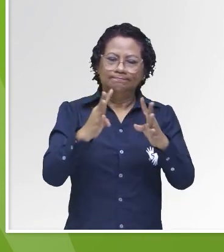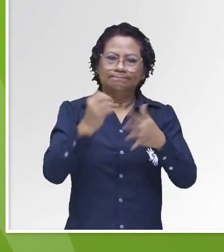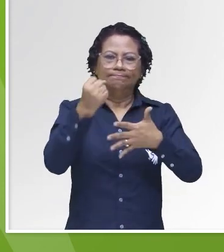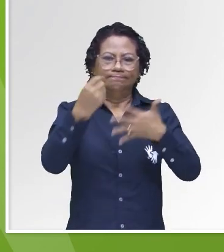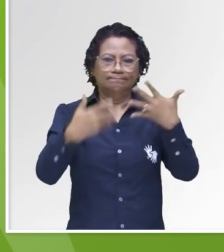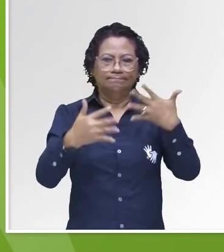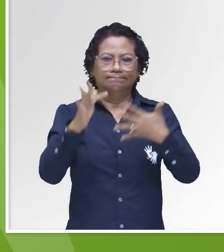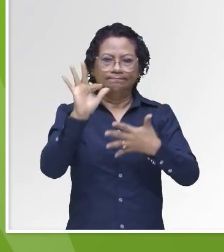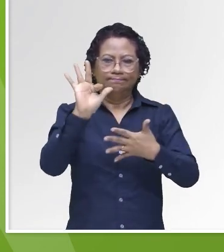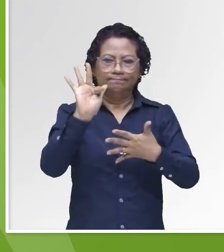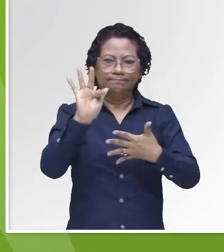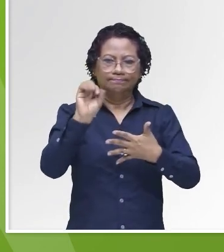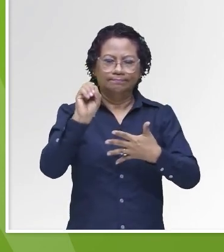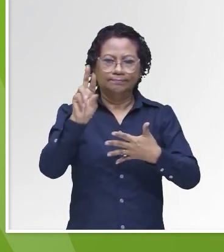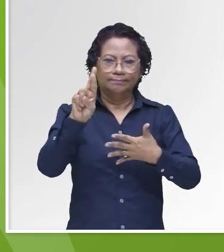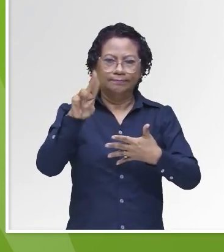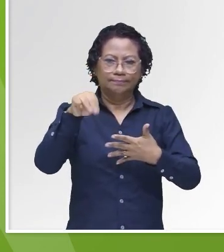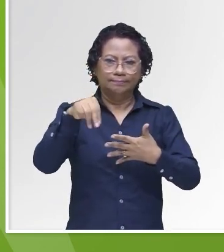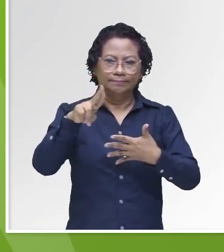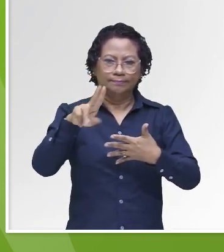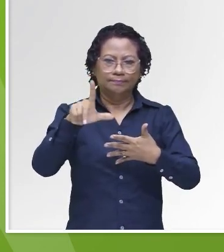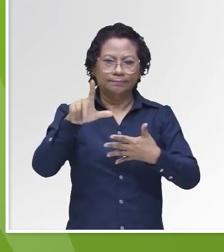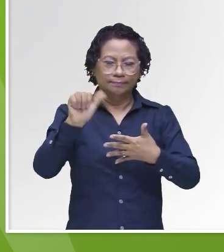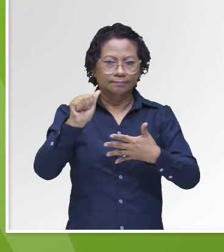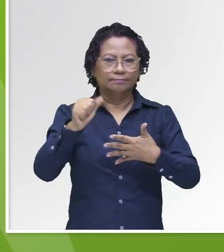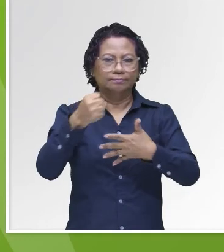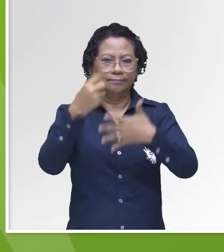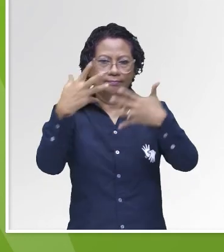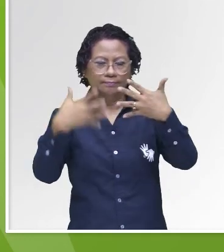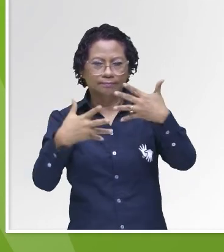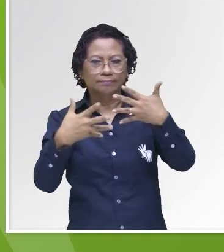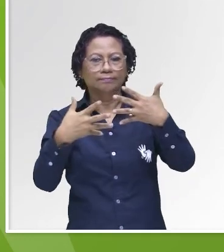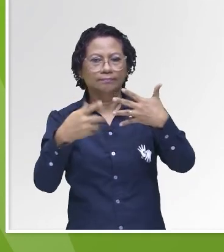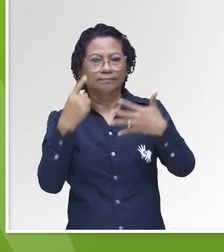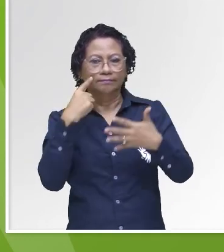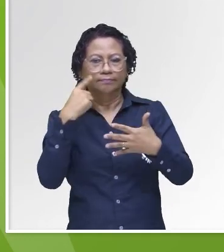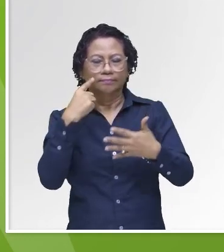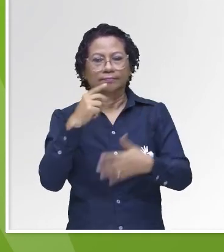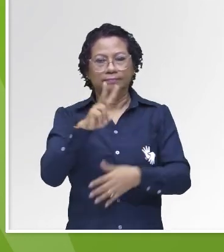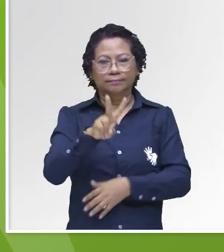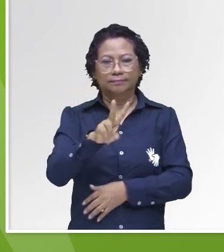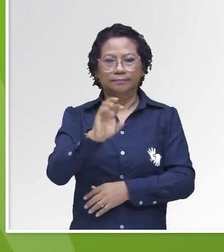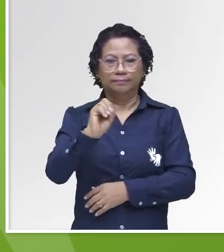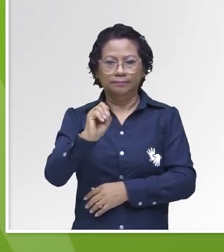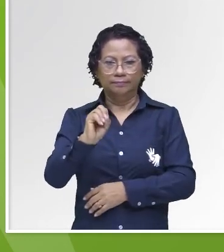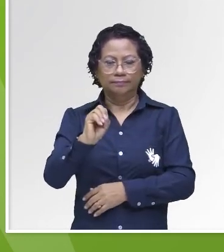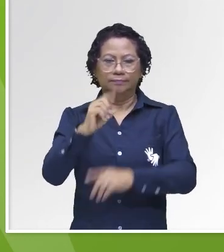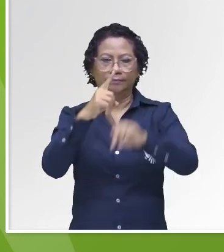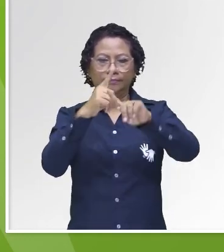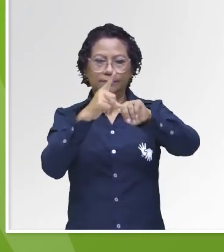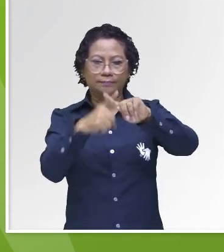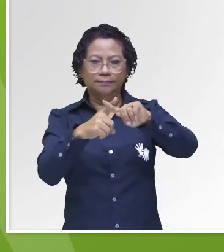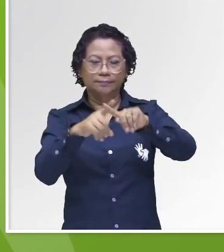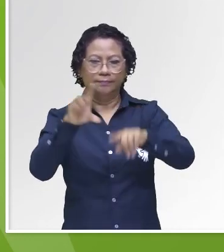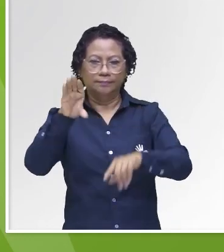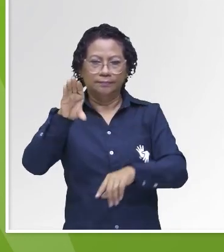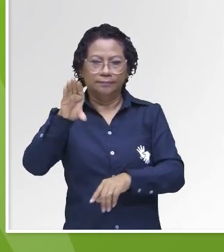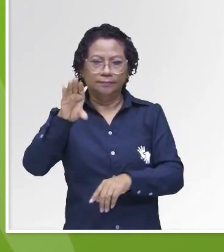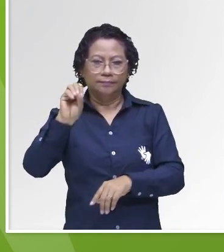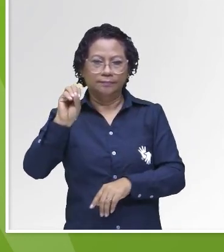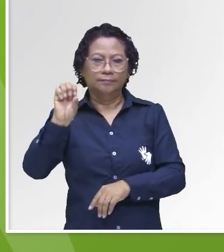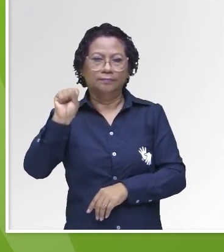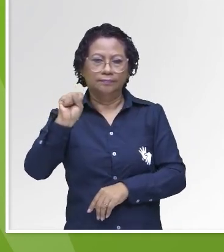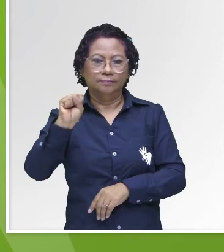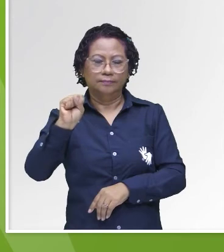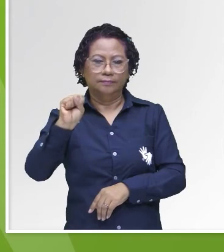V0 vezes o cosseno de θ, vezes o tempo, tá certo? Então tá aqui,